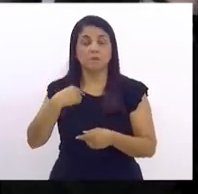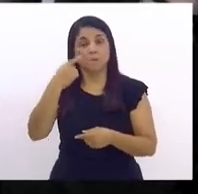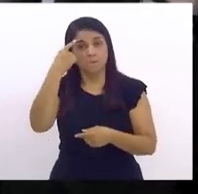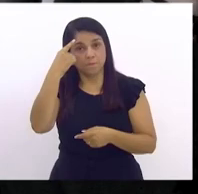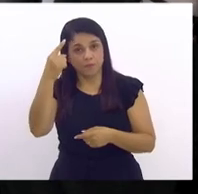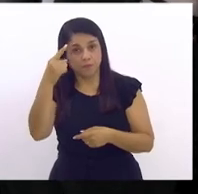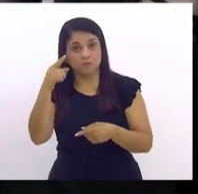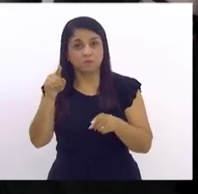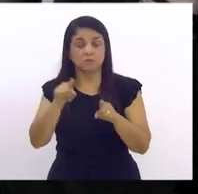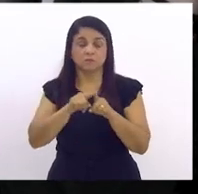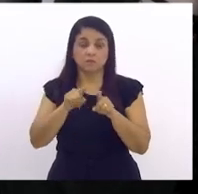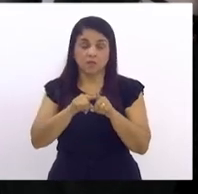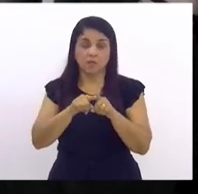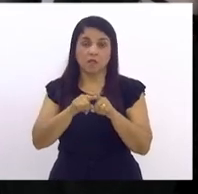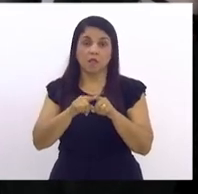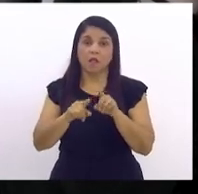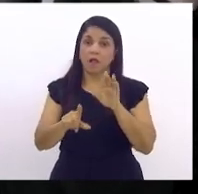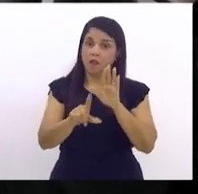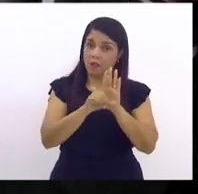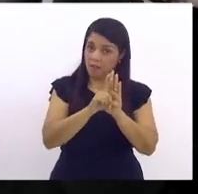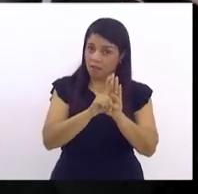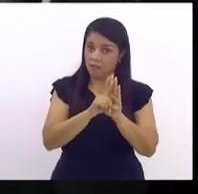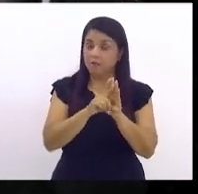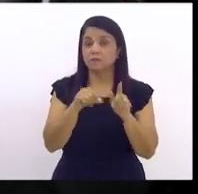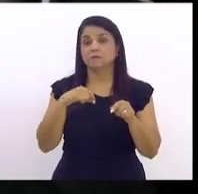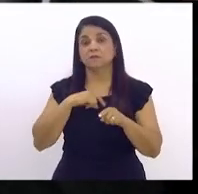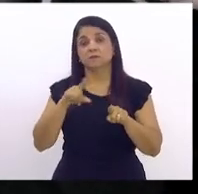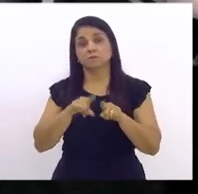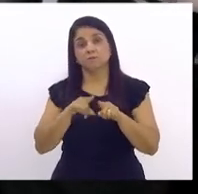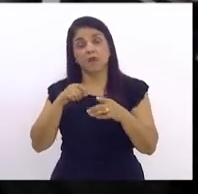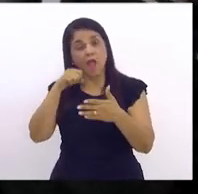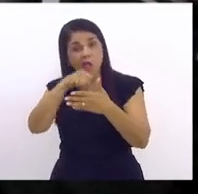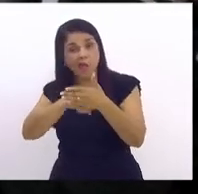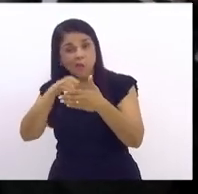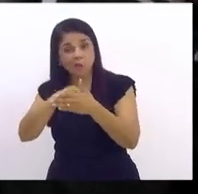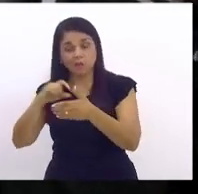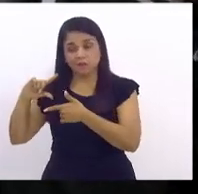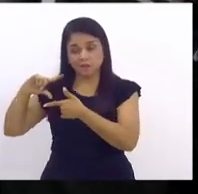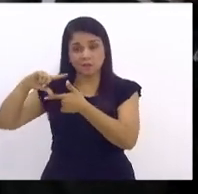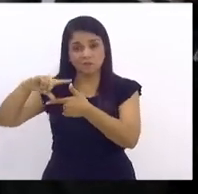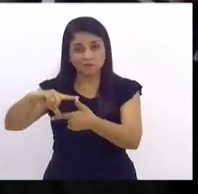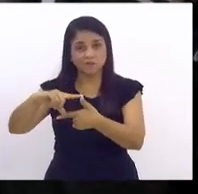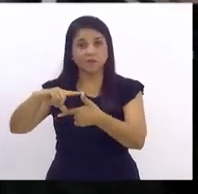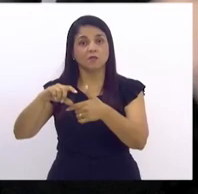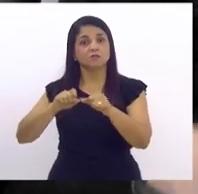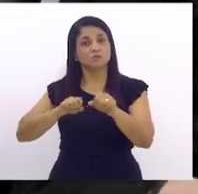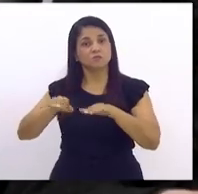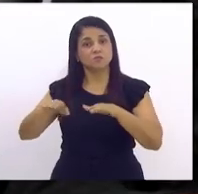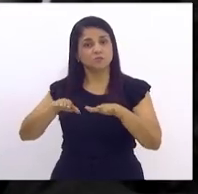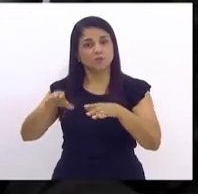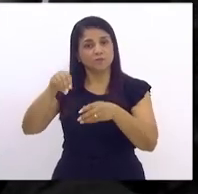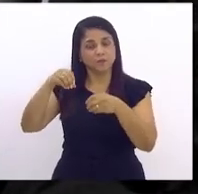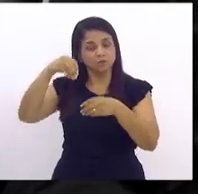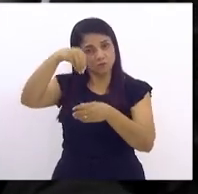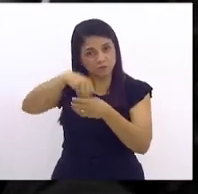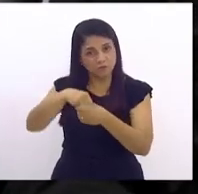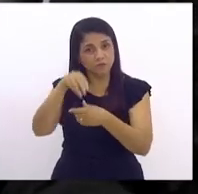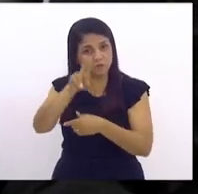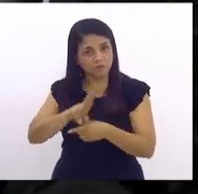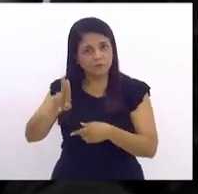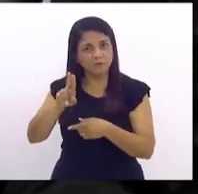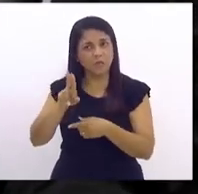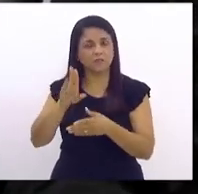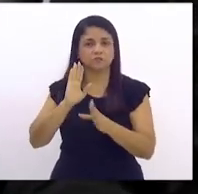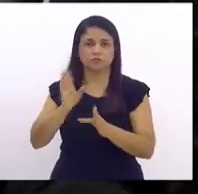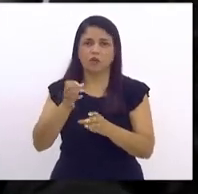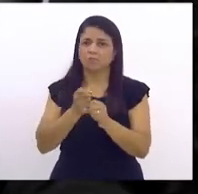questão da legalidade e tem também a luta que, tradicionalmente, esses movimentos vêm fazendo já há algum tempo. Então,